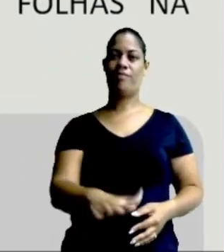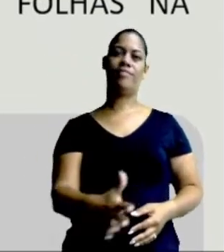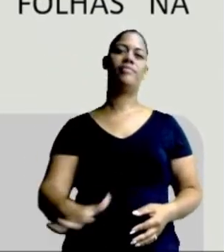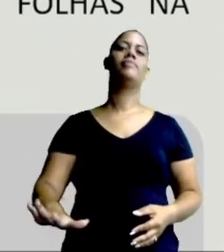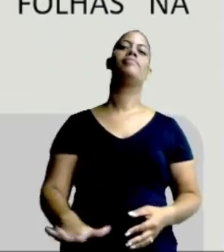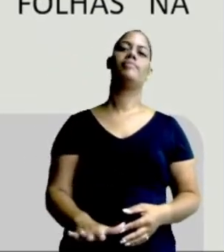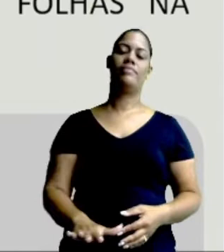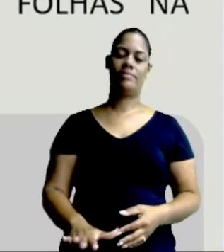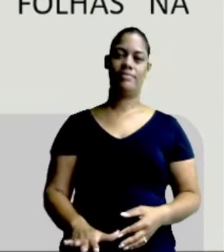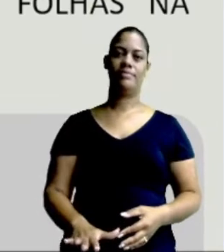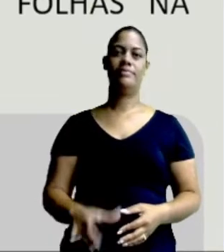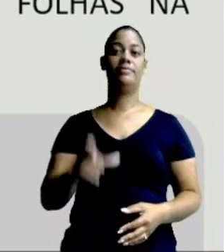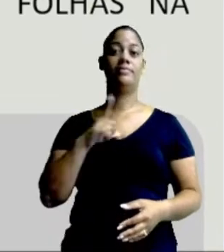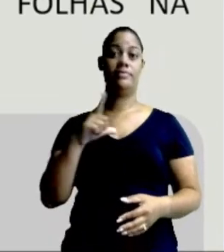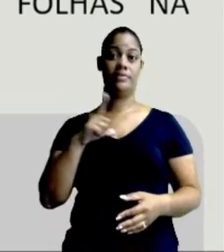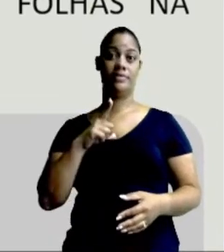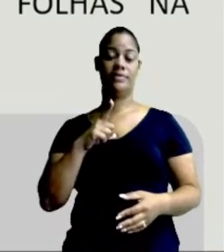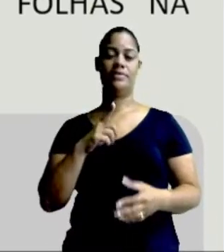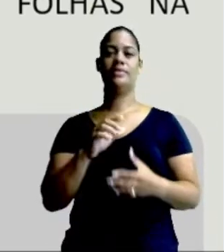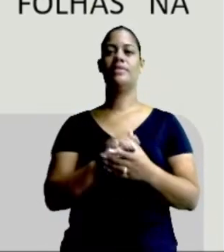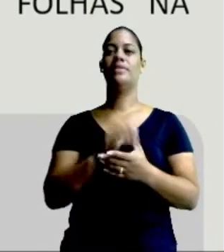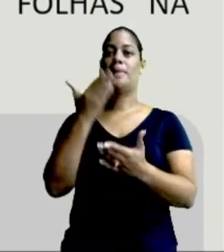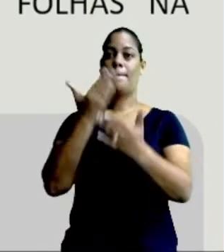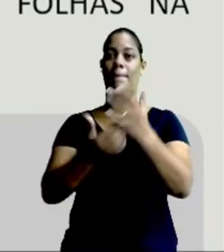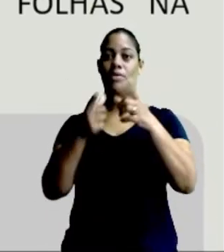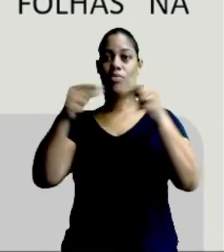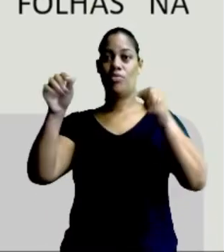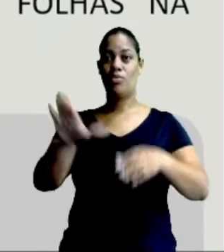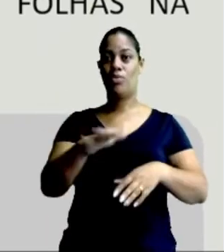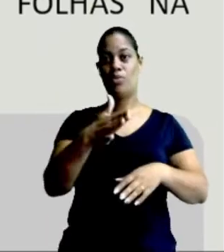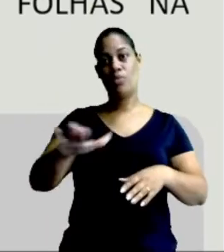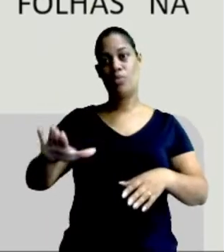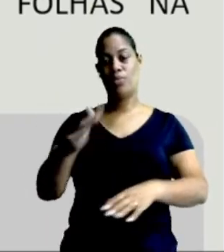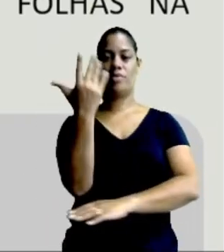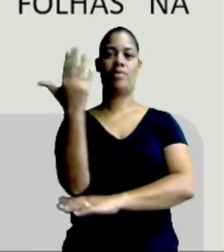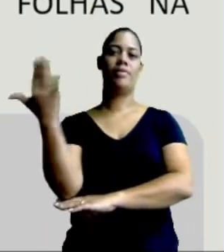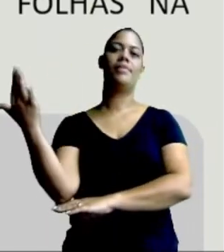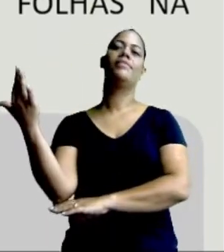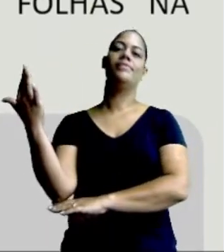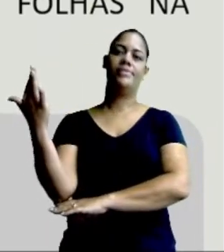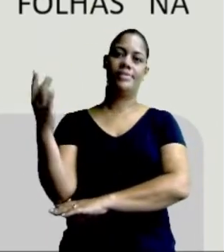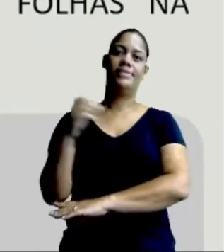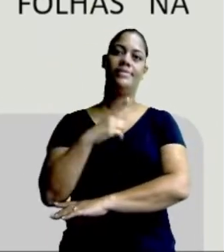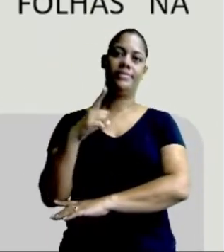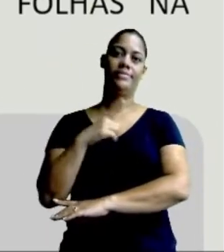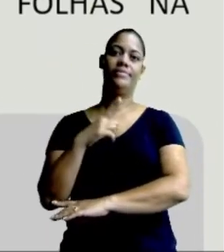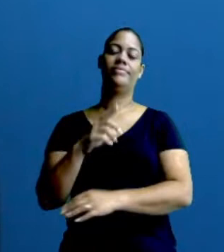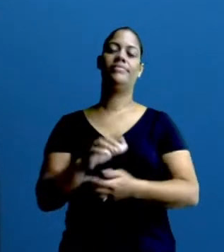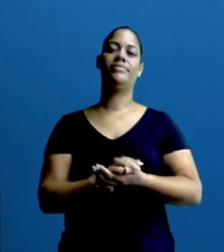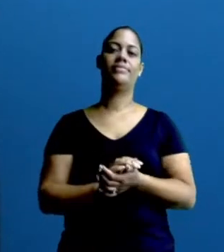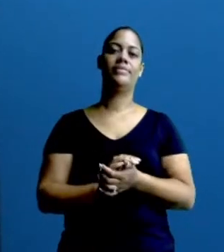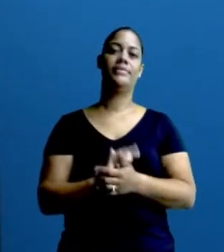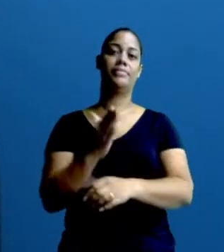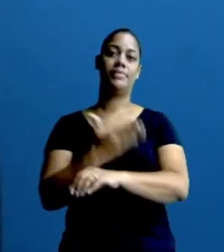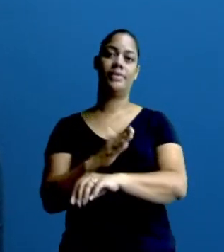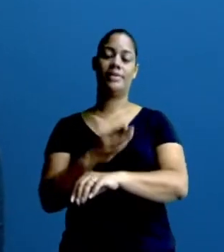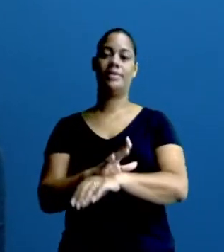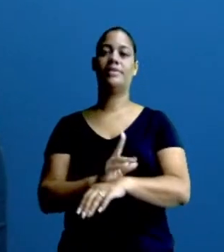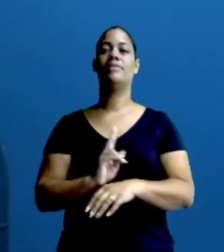E aí, quando eu tenho essas árvores que perdem as folhas na estação de seca, eu vou ter as plantas chamadas